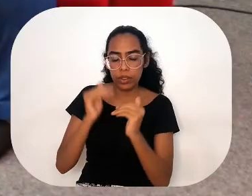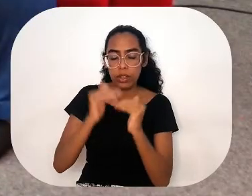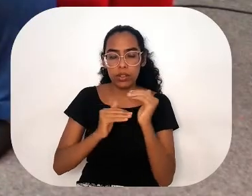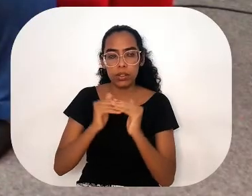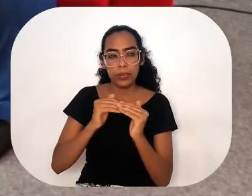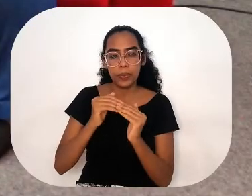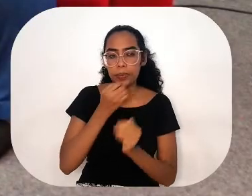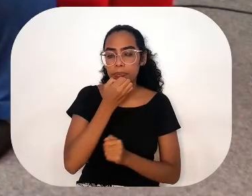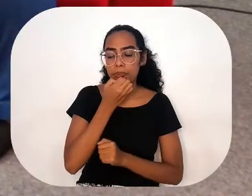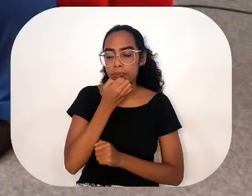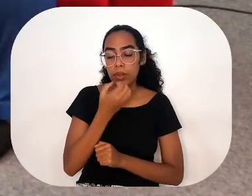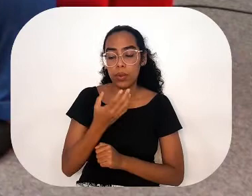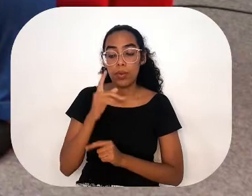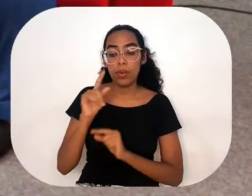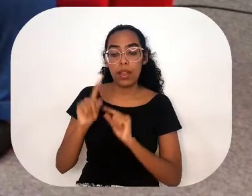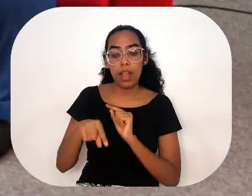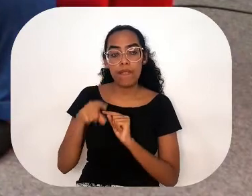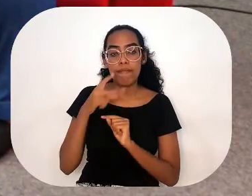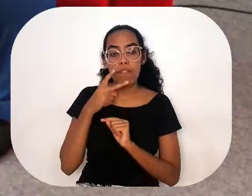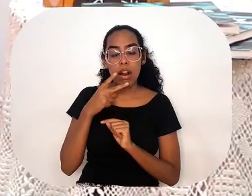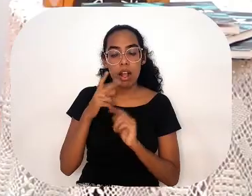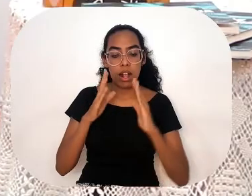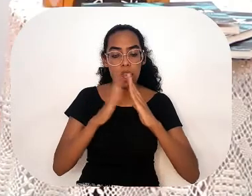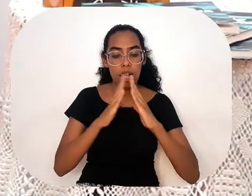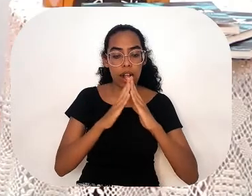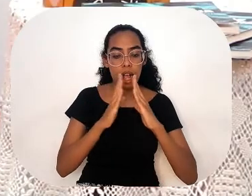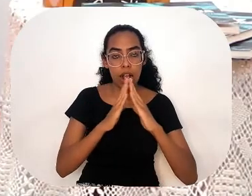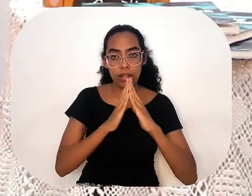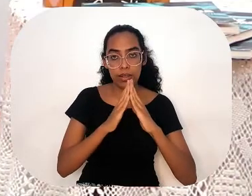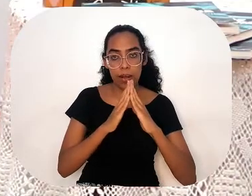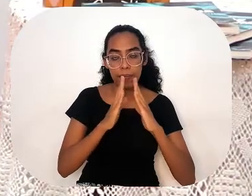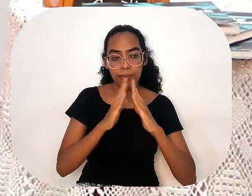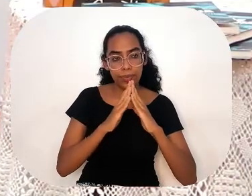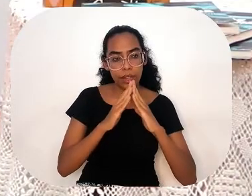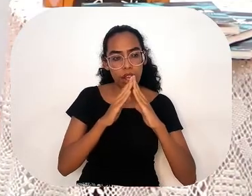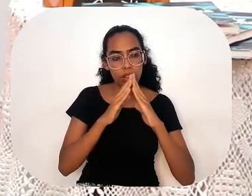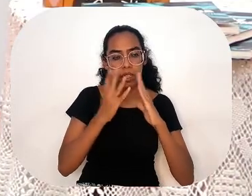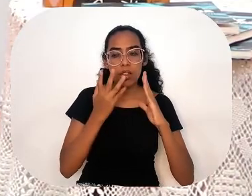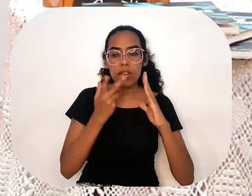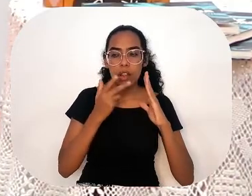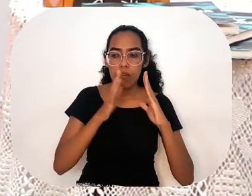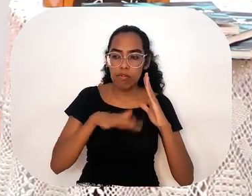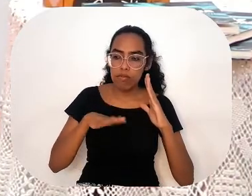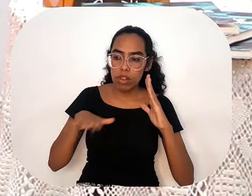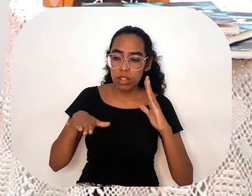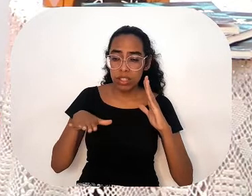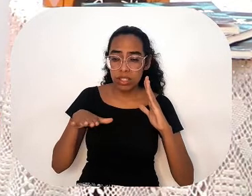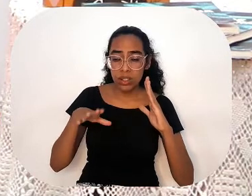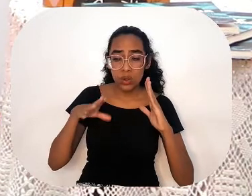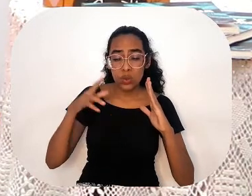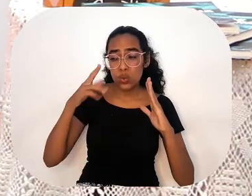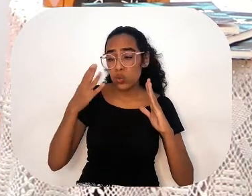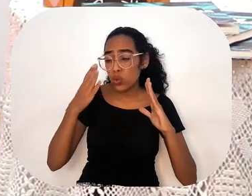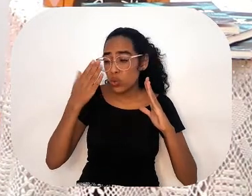ele diz que exatamente as casas da nossa infância ou a casa da nossa infância agente nunca